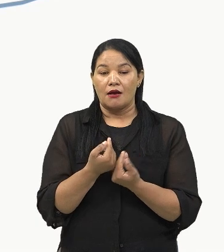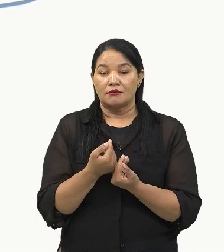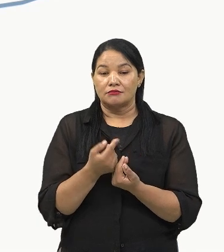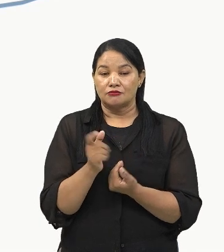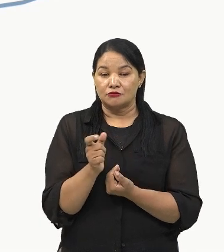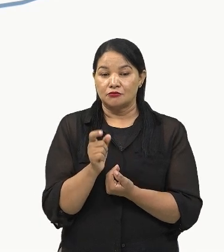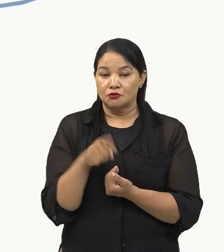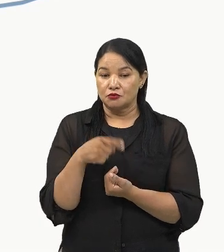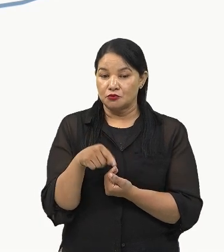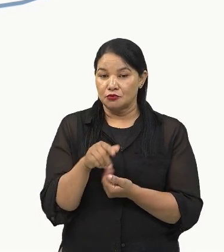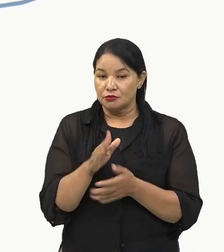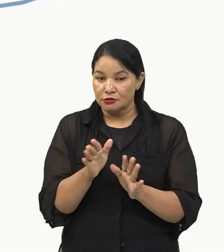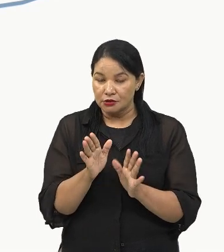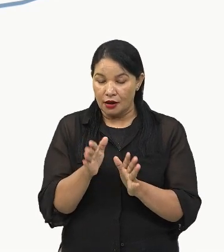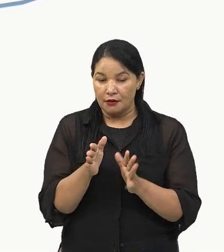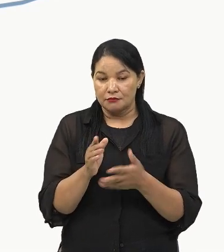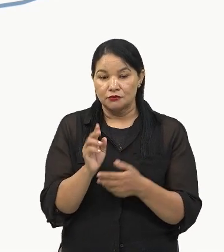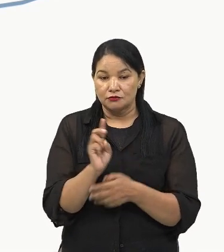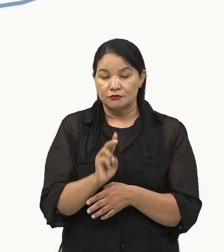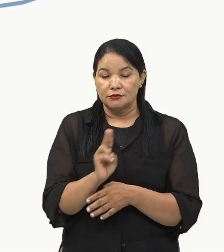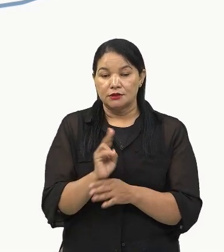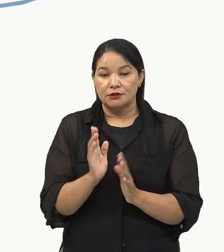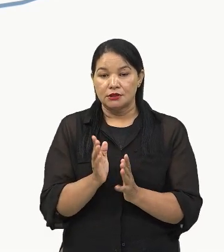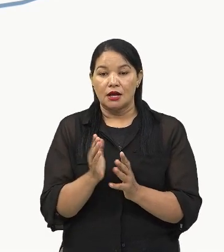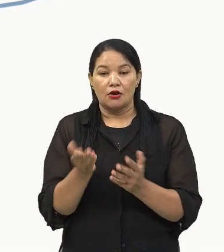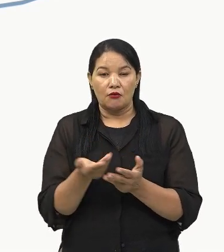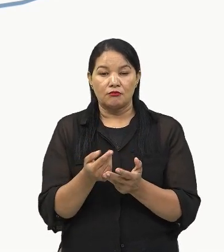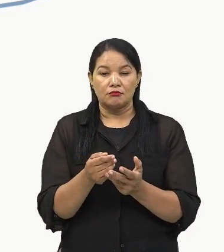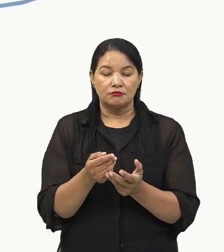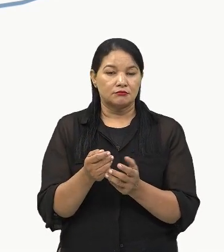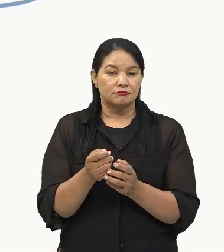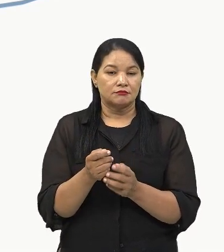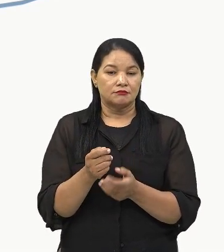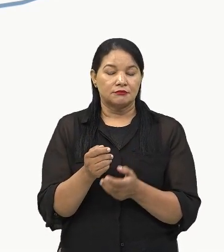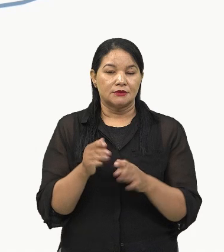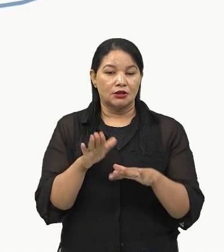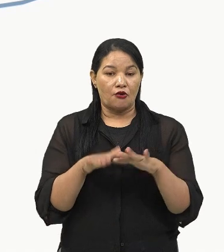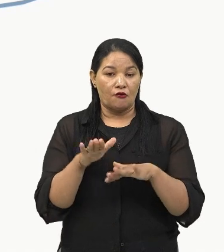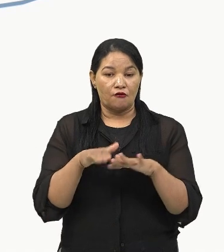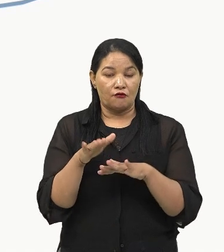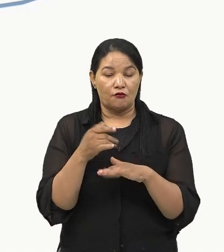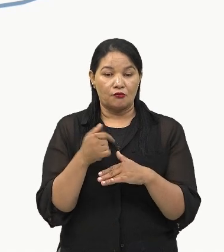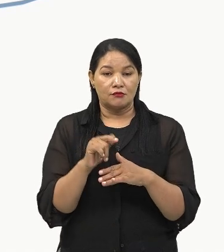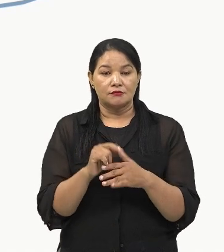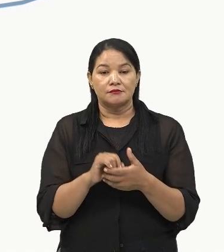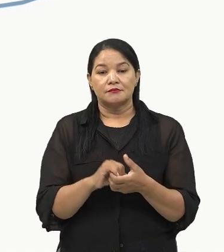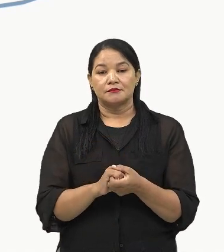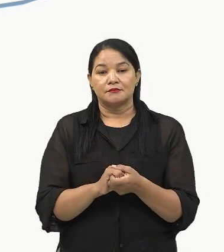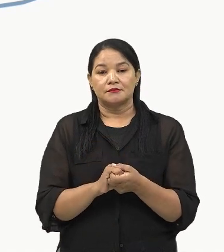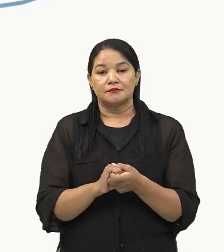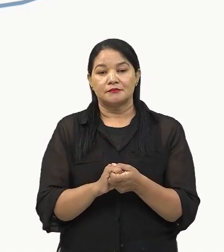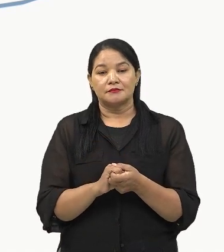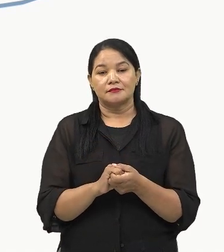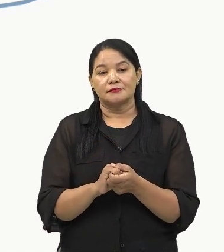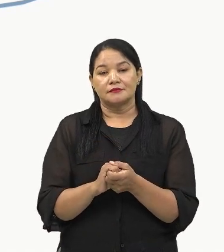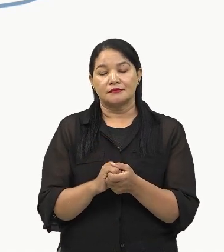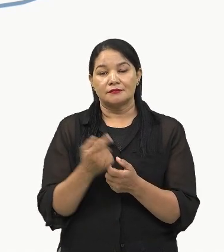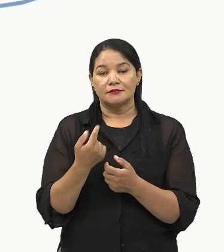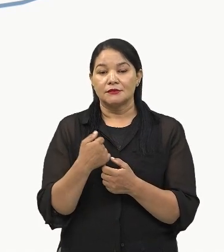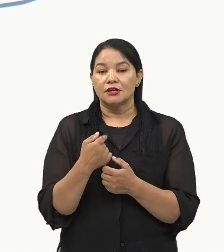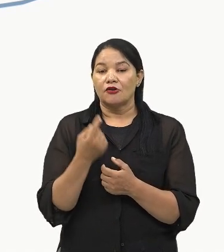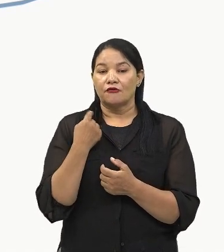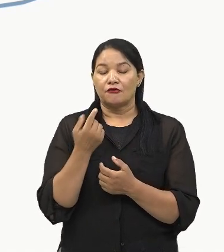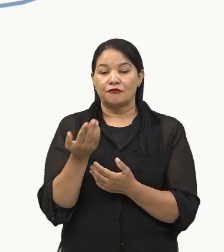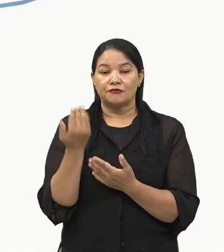foi, né? Será se ele resolveu abrir uma... Será? Vamos lá trabalhar. Alejandro ha